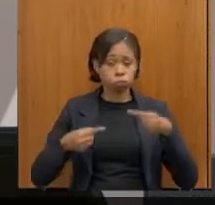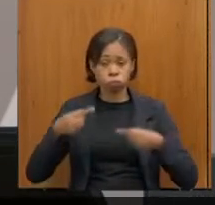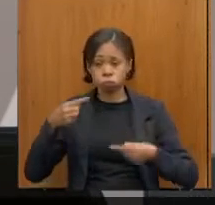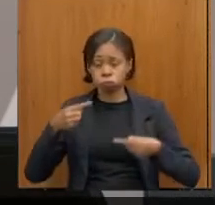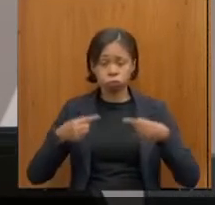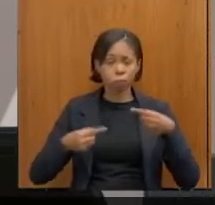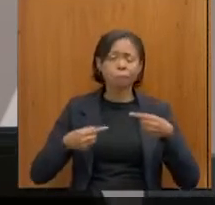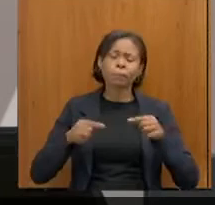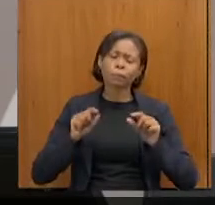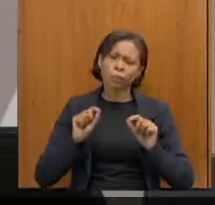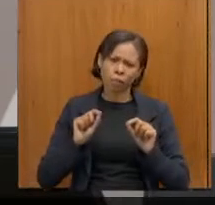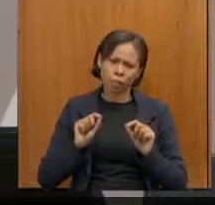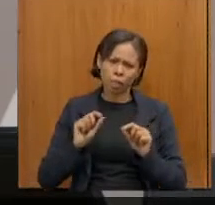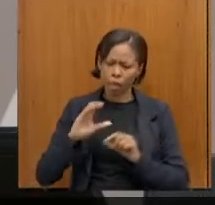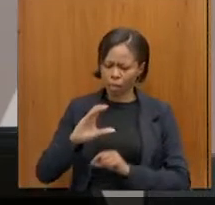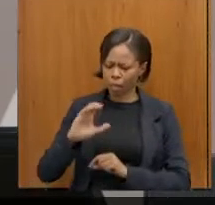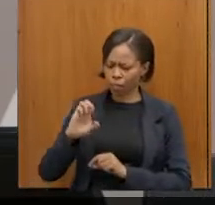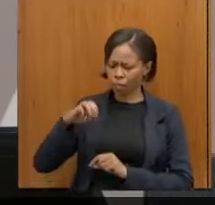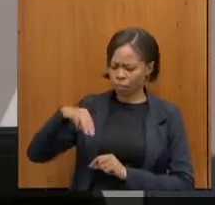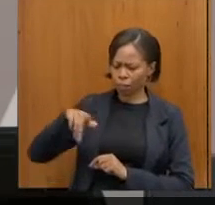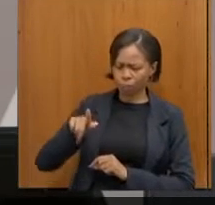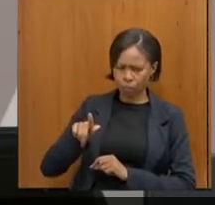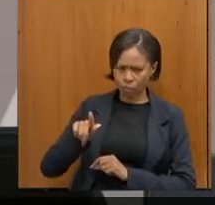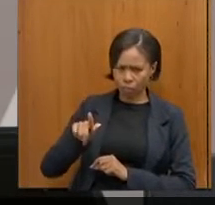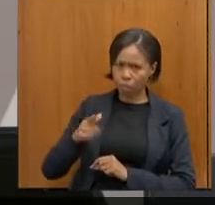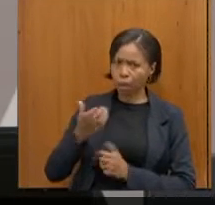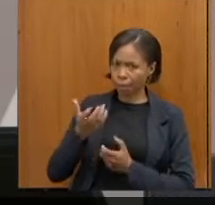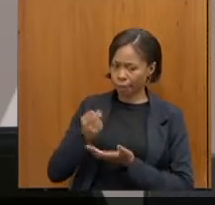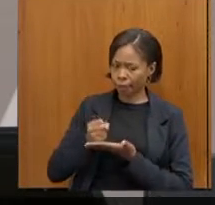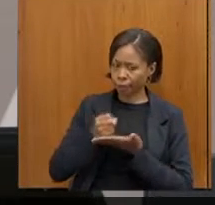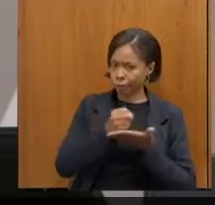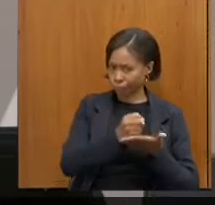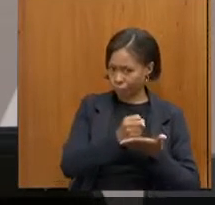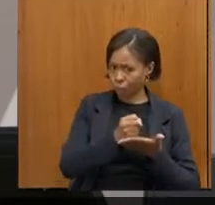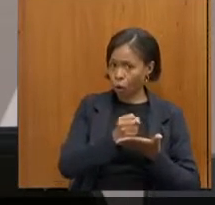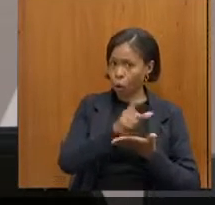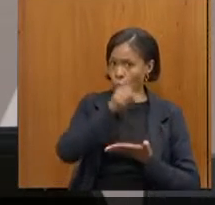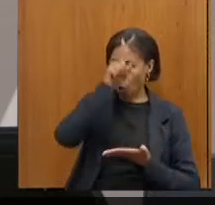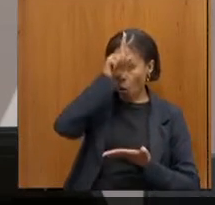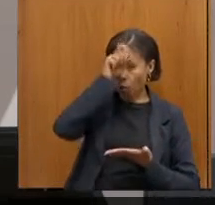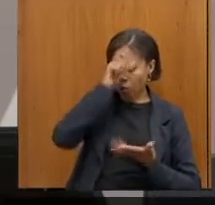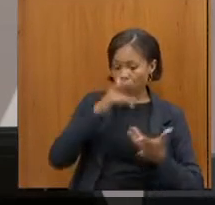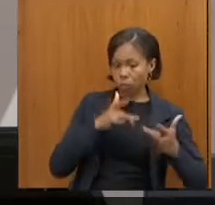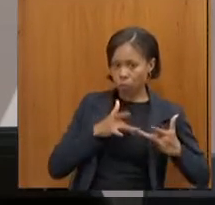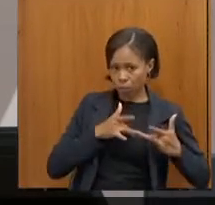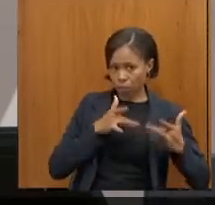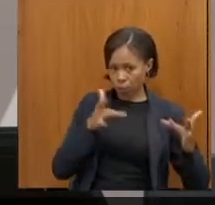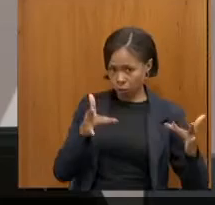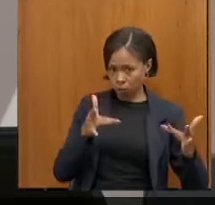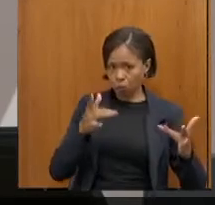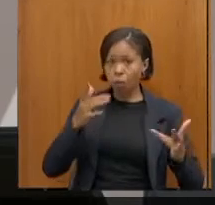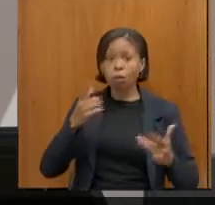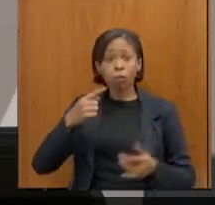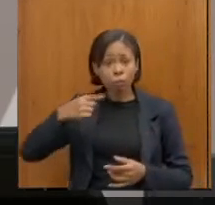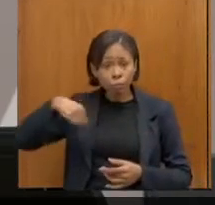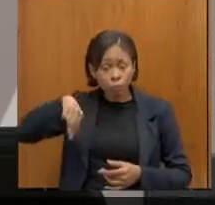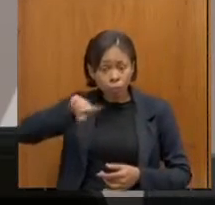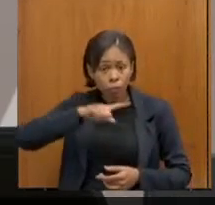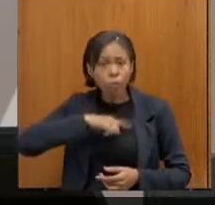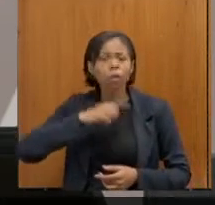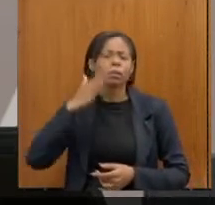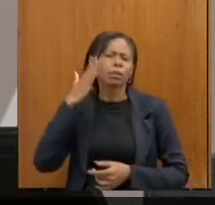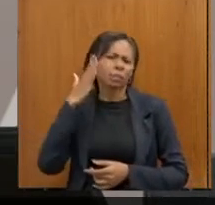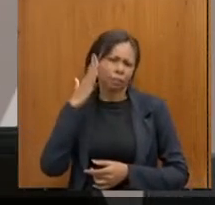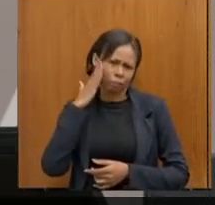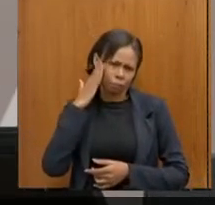a Cemig quer ajudar os hospitais filantrópicos II bom e todos nós sabemos que a